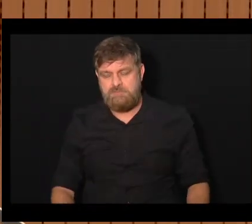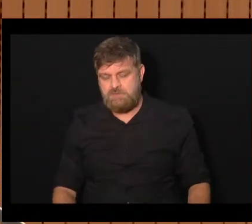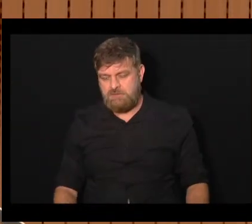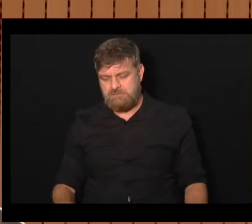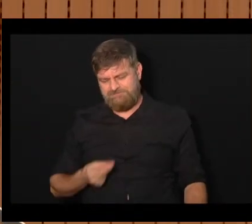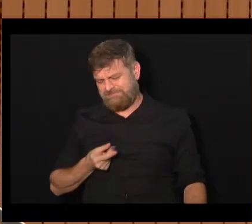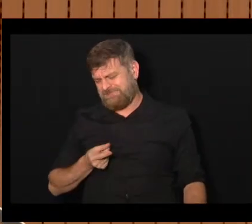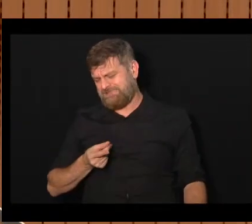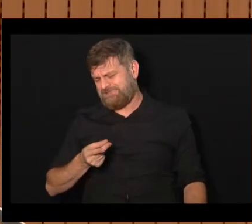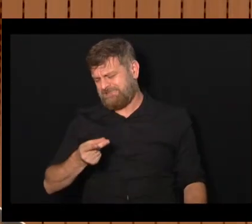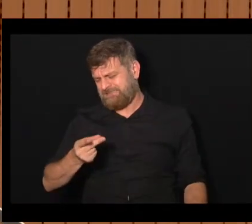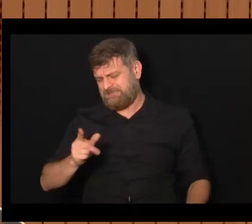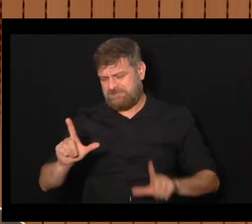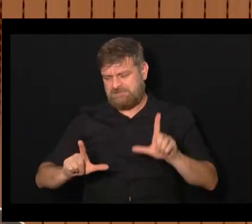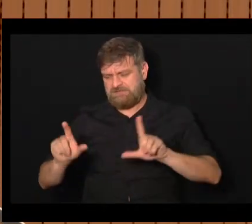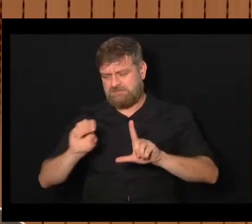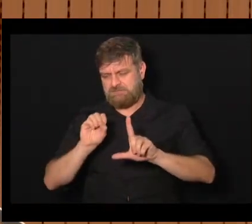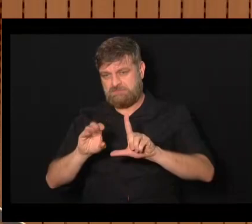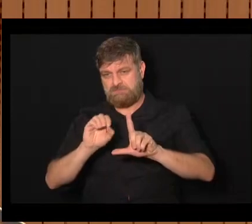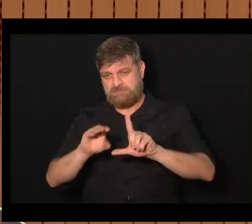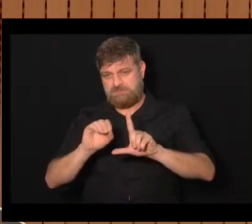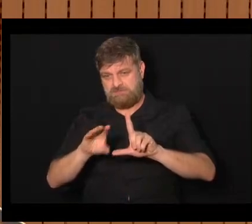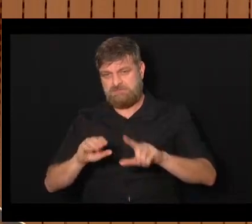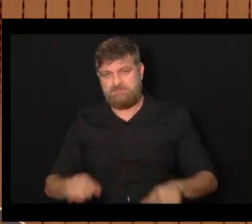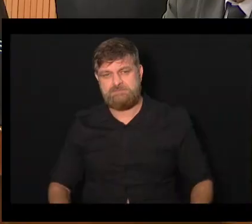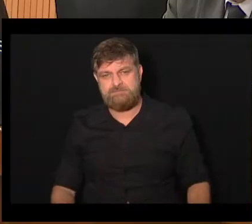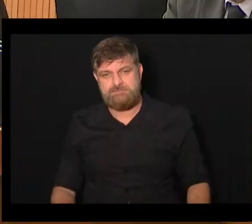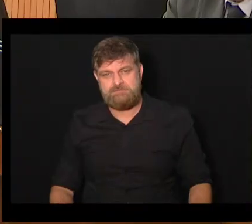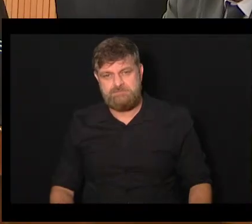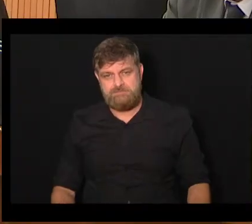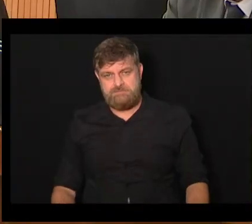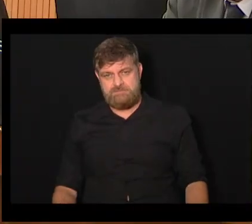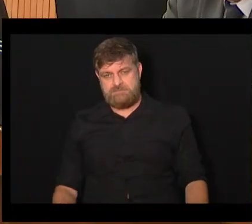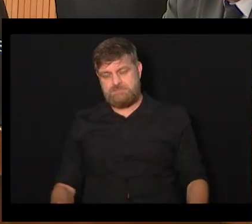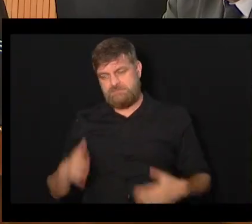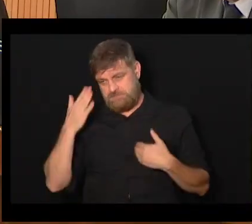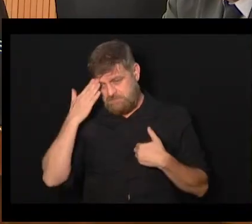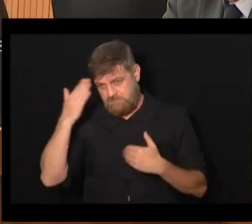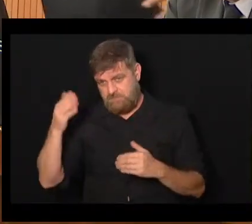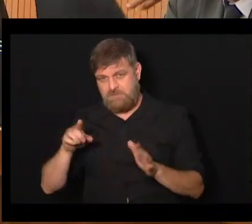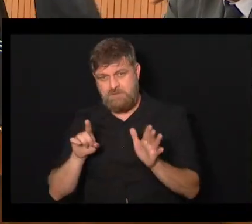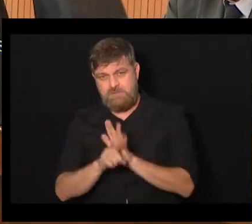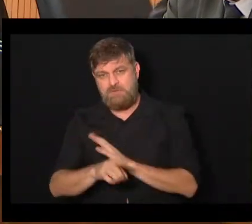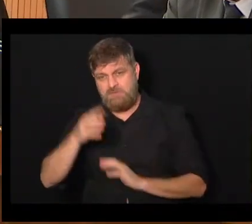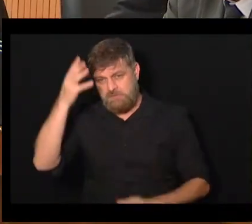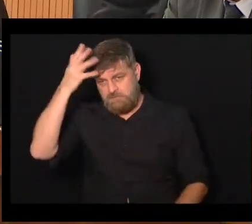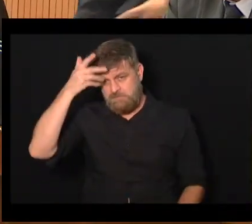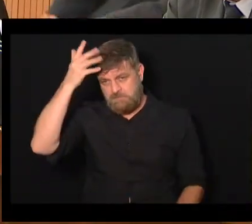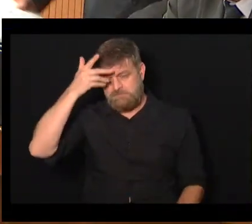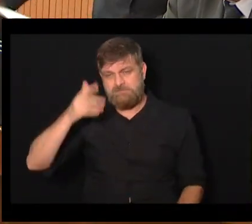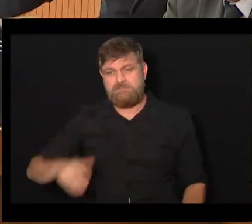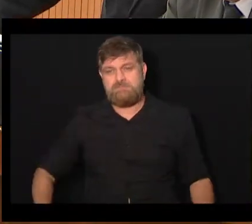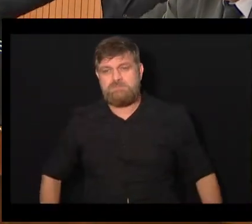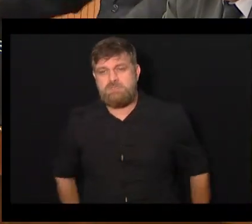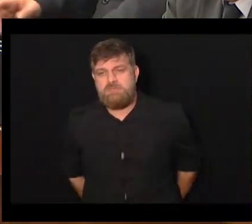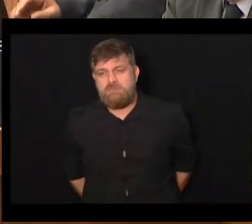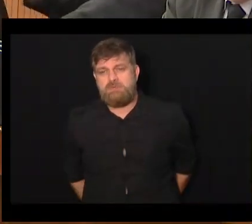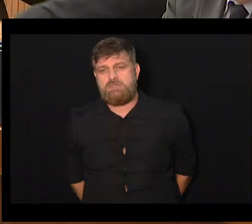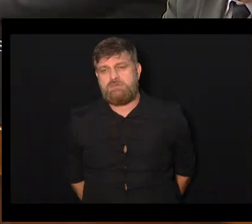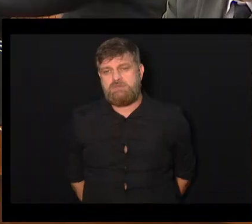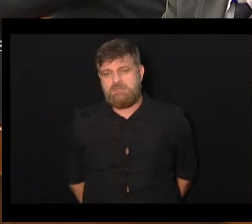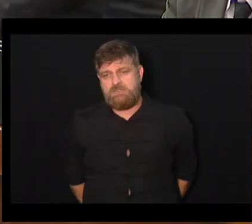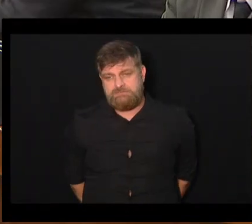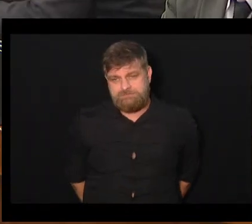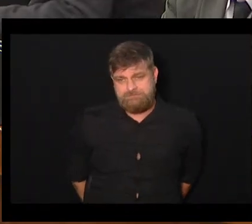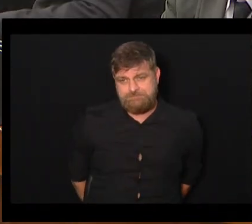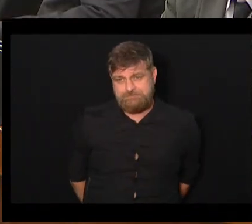longa EPTV. Parabéns. Obrigado, vereador Campuscílio. Vereador Rodrigo da Farmadic, Vossa Excelência tem a tribuna por até 10